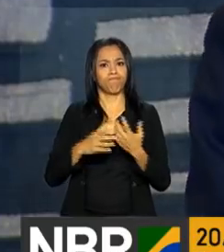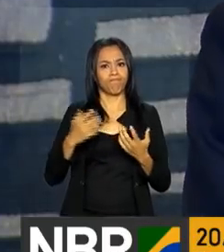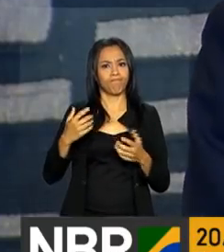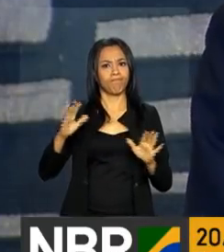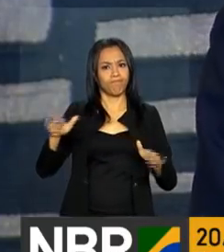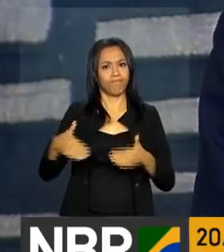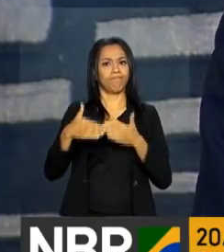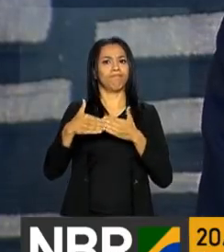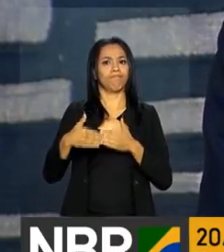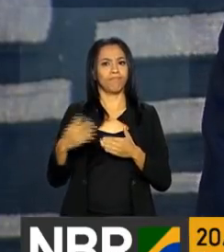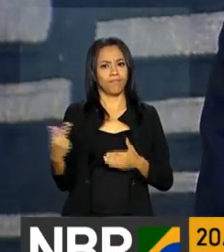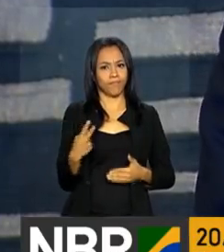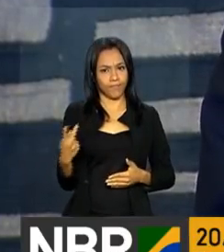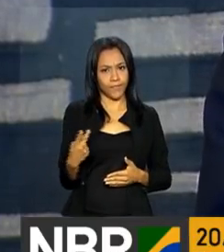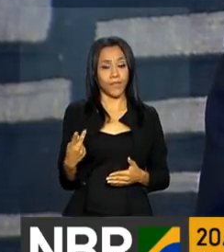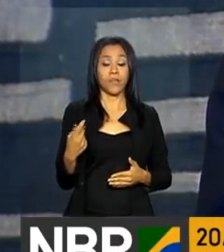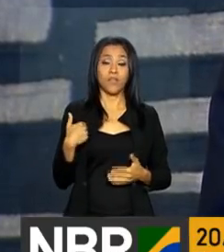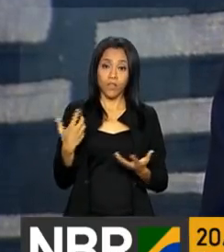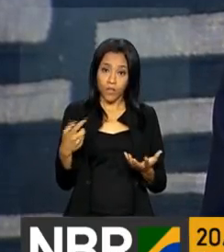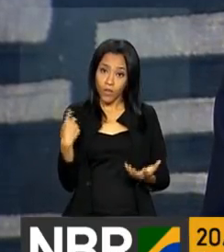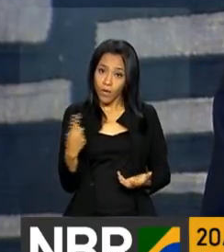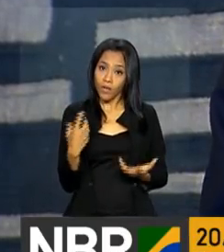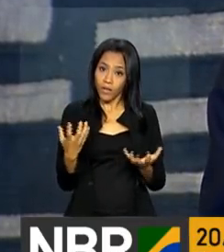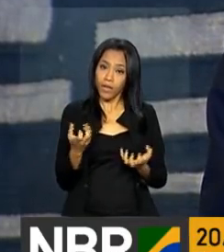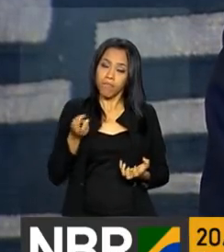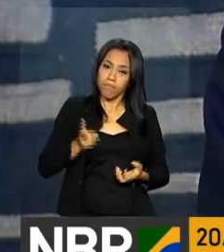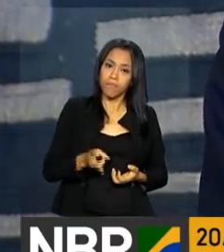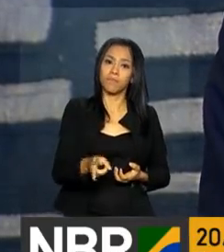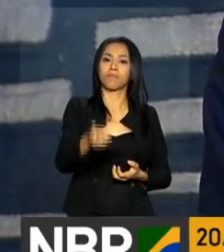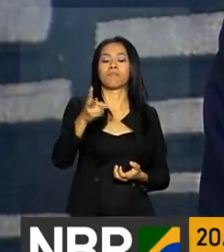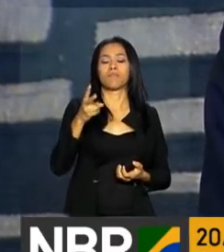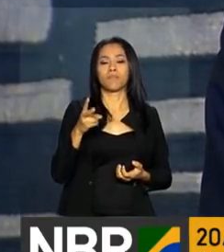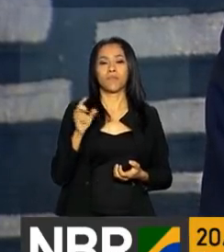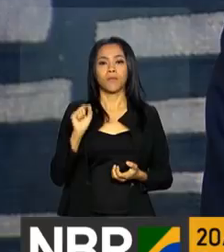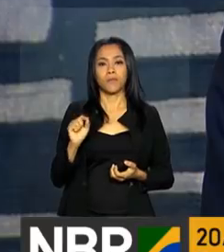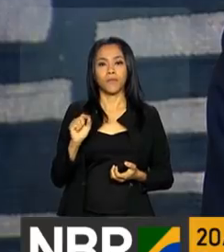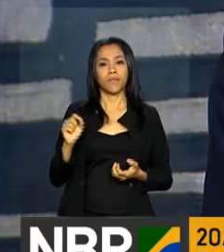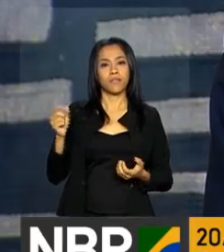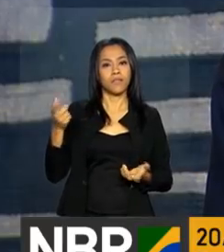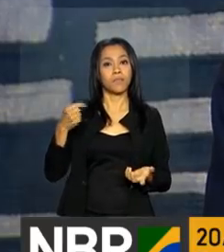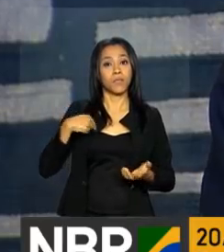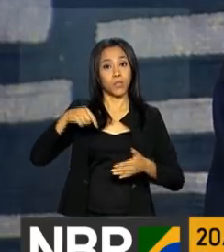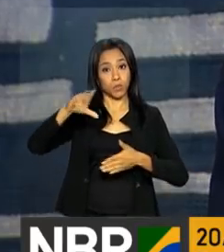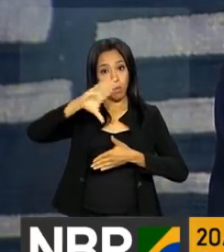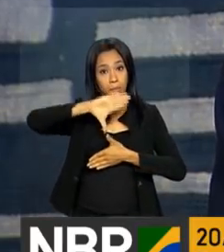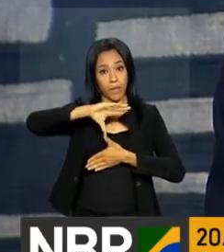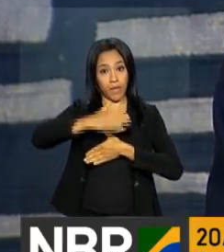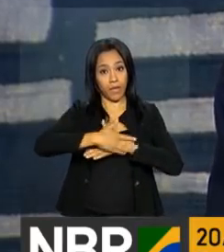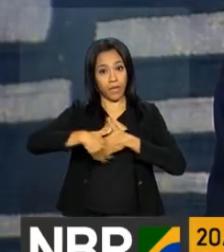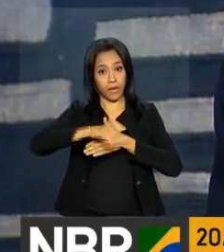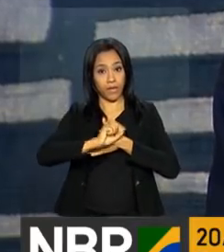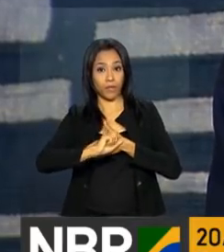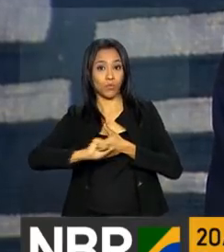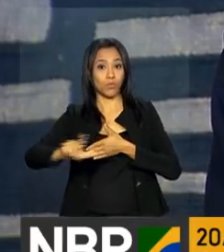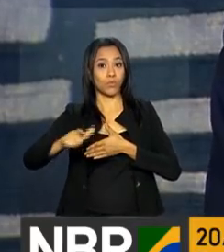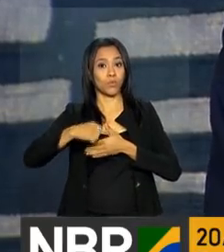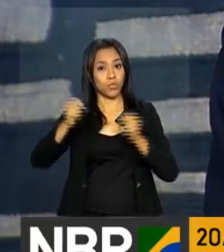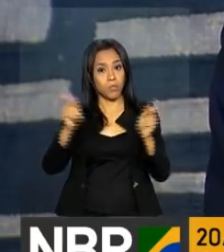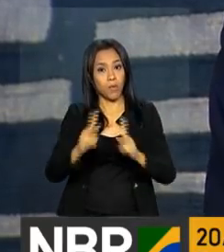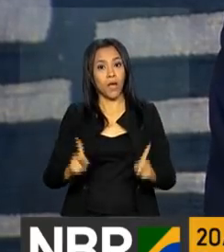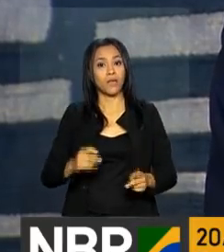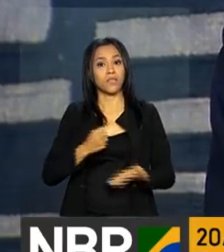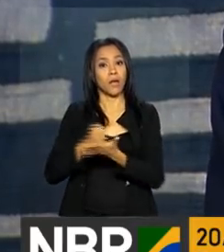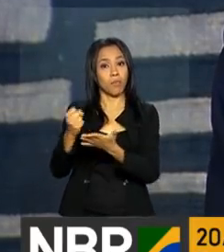ainda, nós queremos cada vez ser parceiros de uma América do Sul, de paz, cooperação